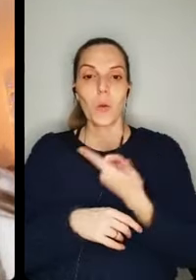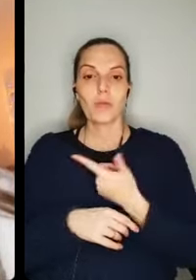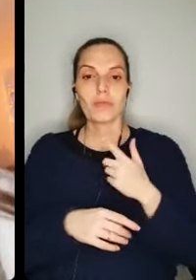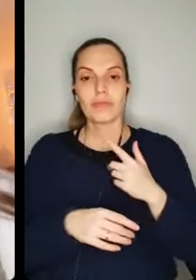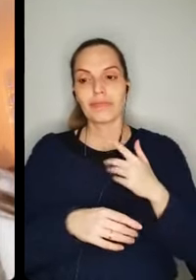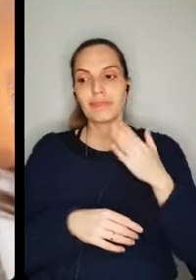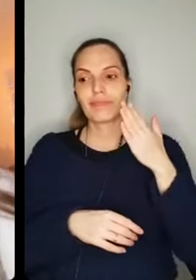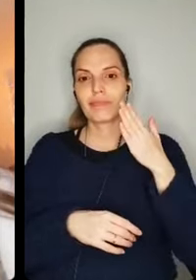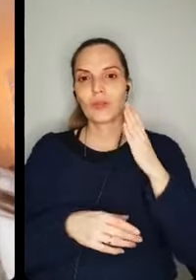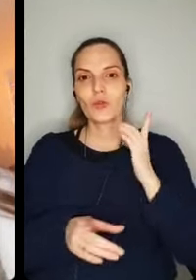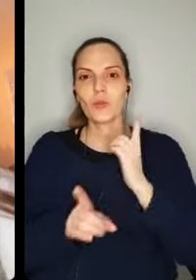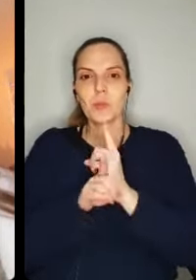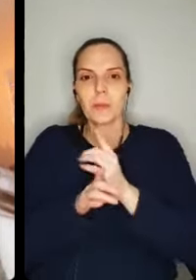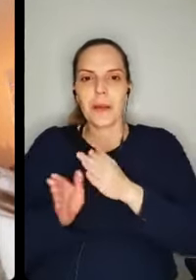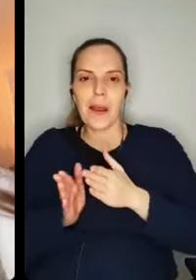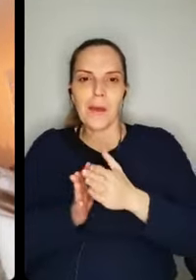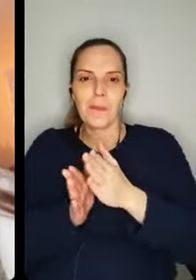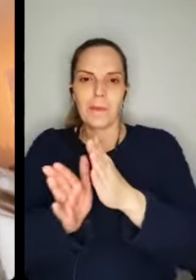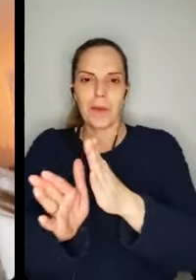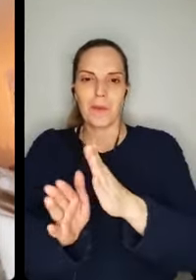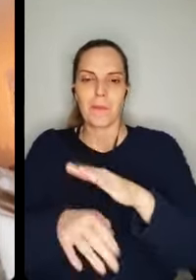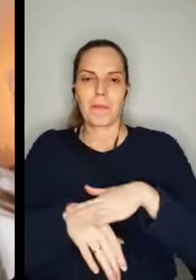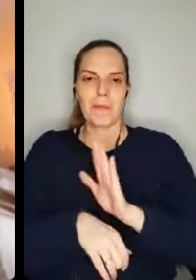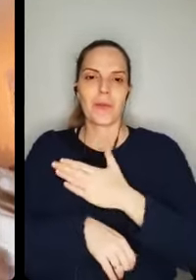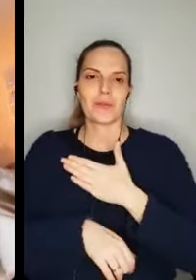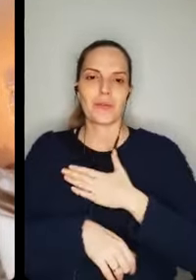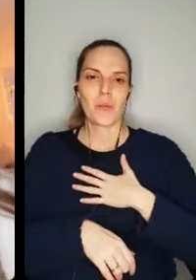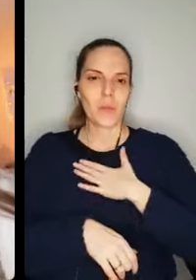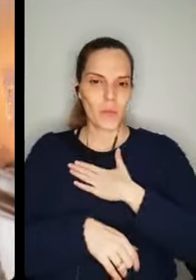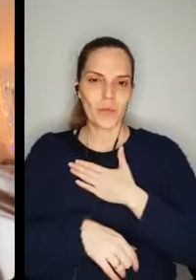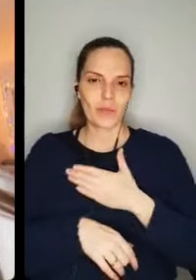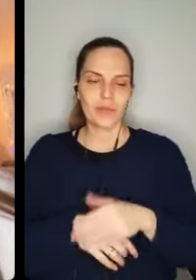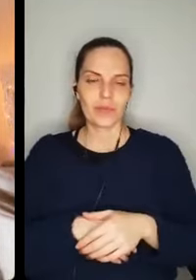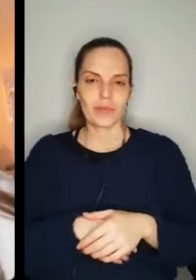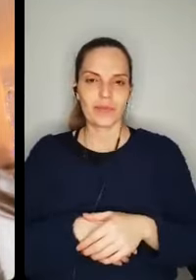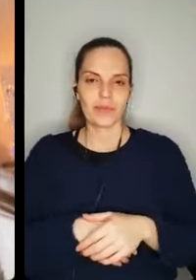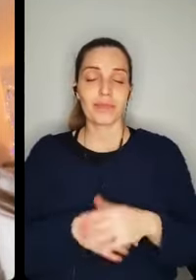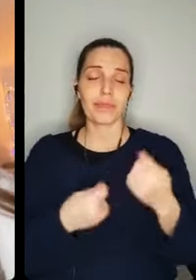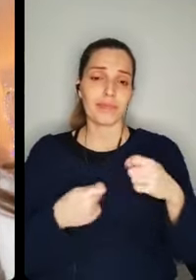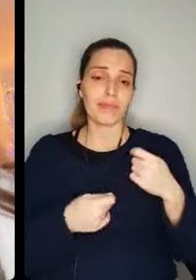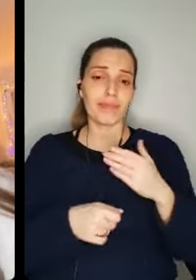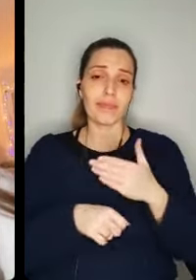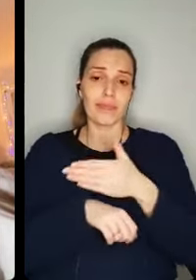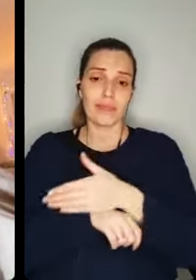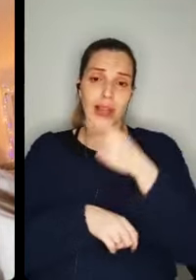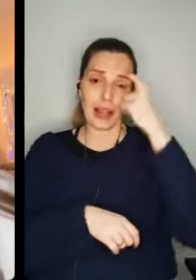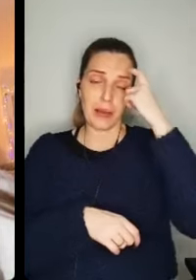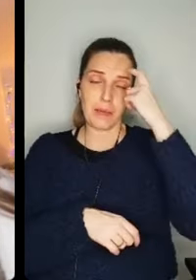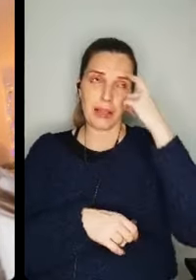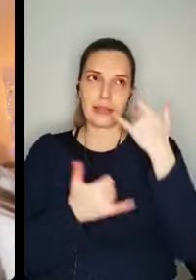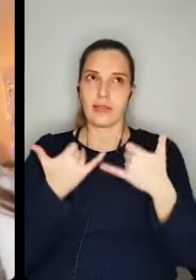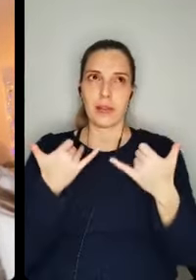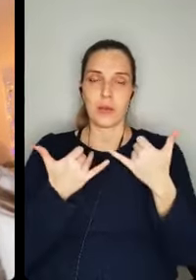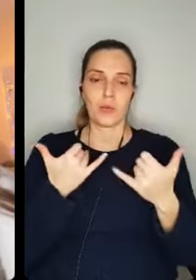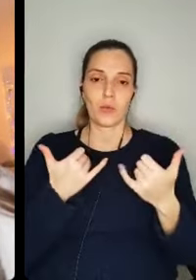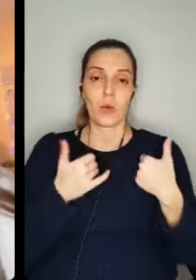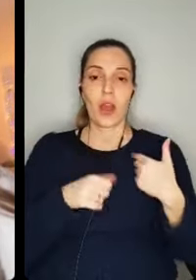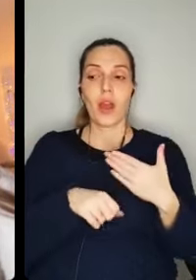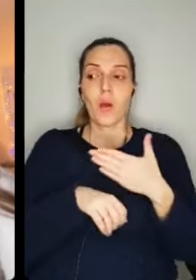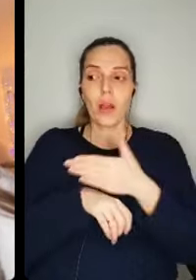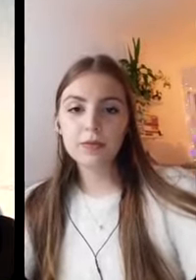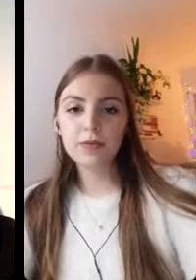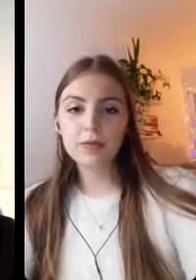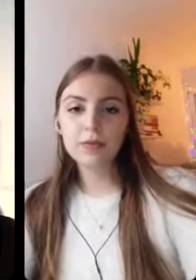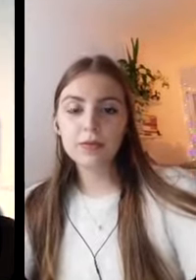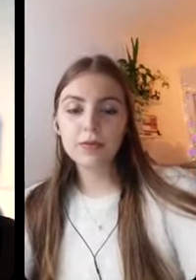É, eu acho que tem que entrar com a cabeça do tipo assim, eu tô entrando no curso, vou ter que fazer as horas